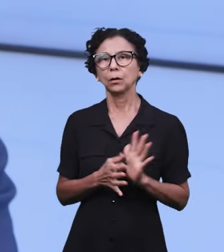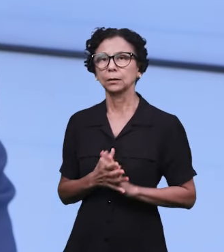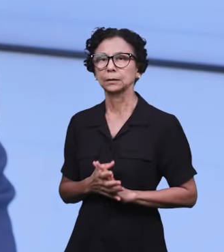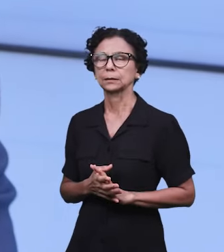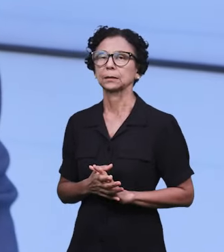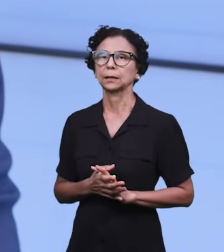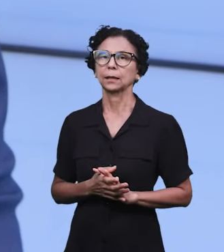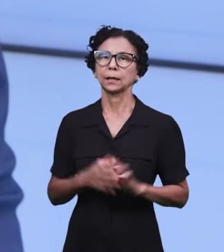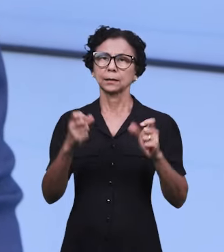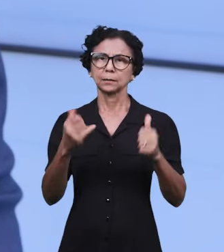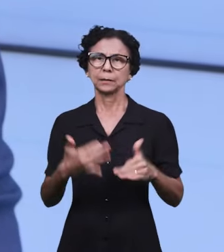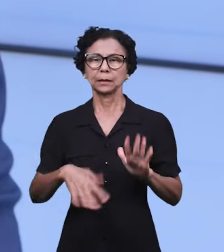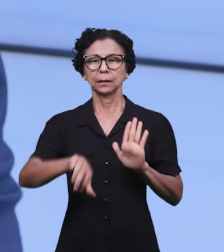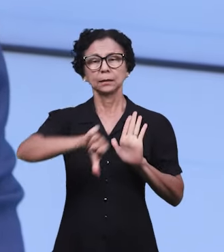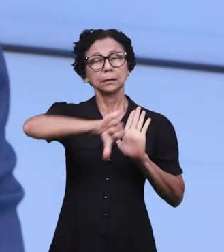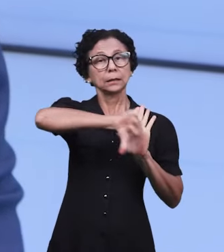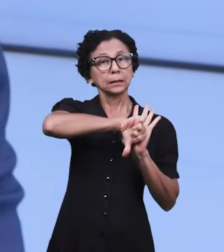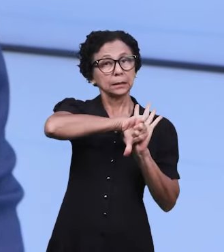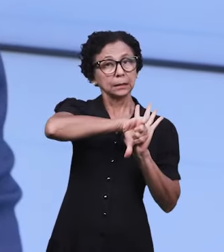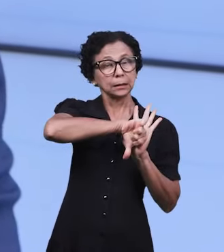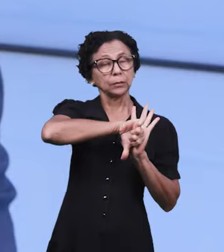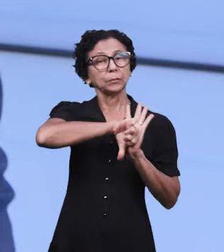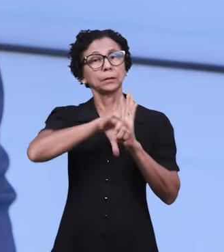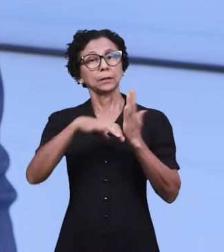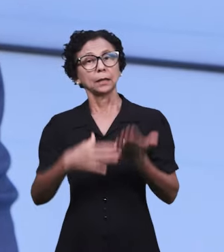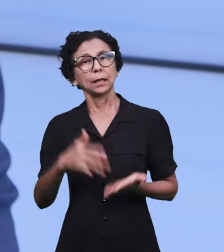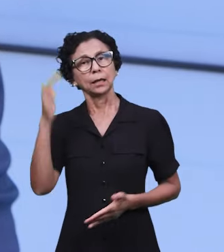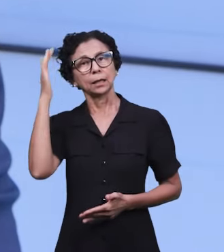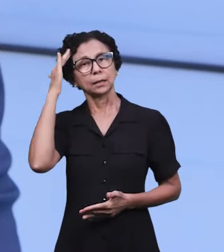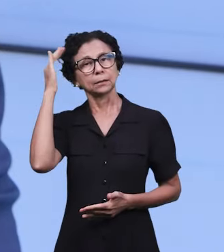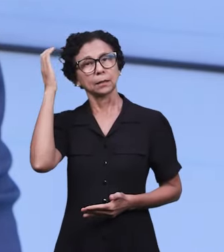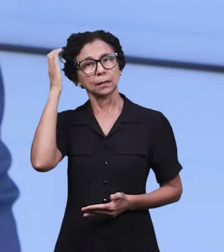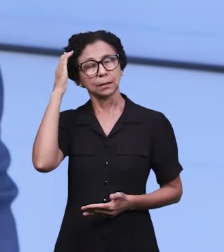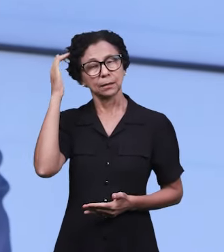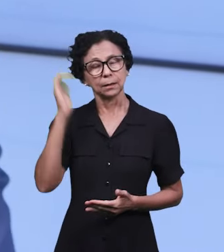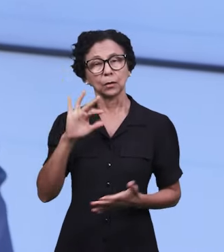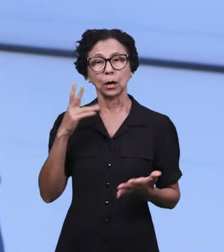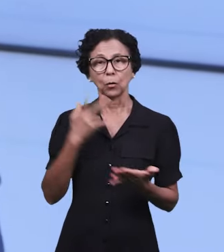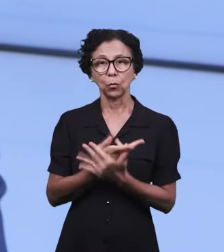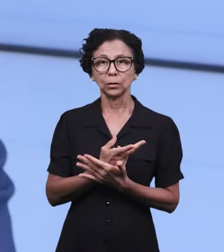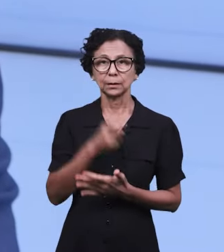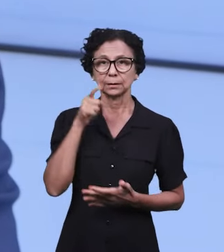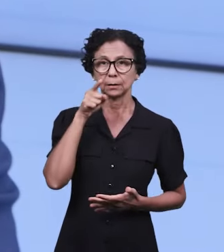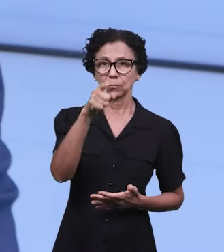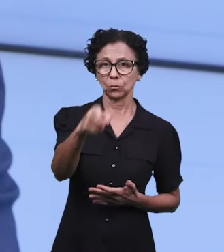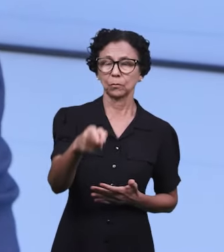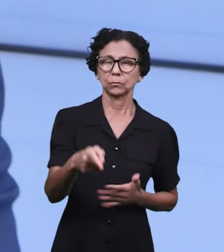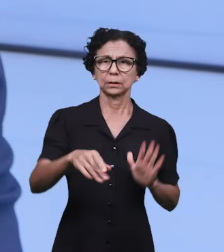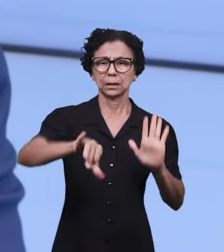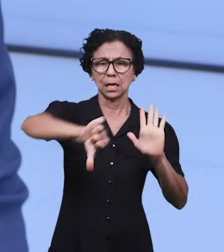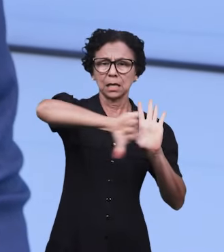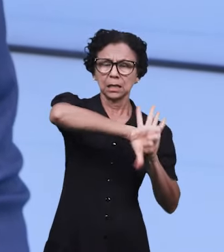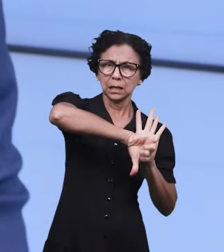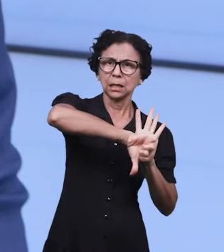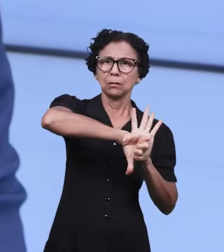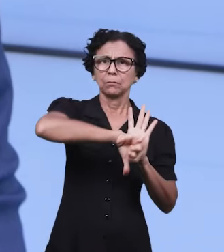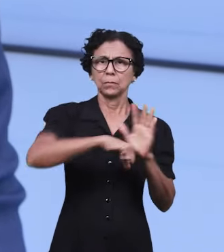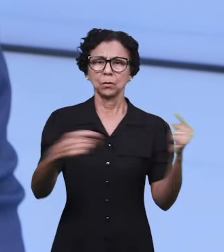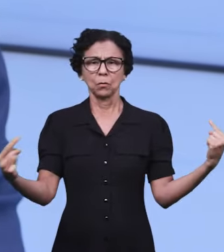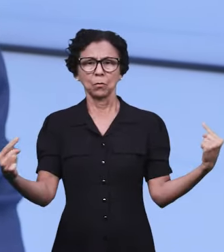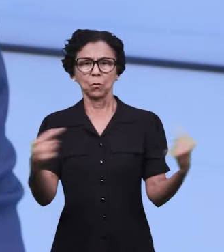crimes para nós sabermos quando alguém cometeu algo que é um crime em relação a nós e também um cuidado